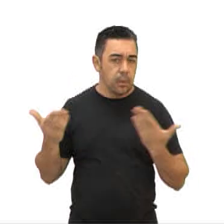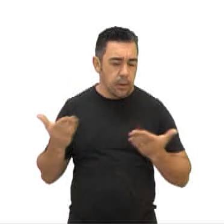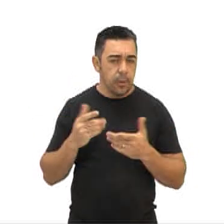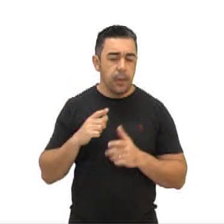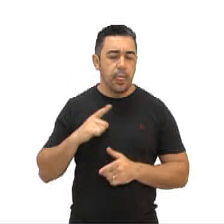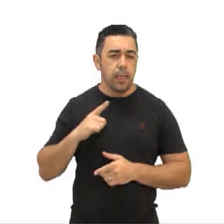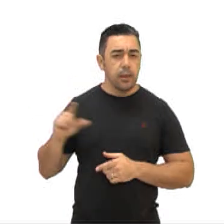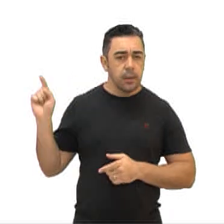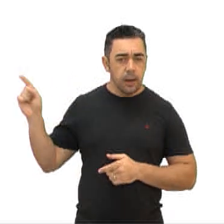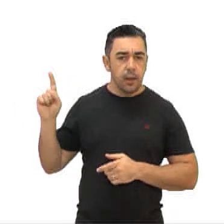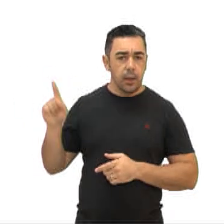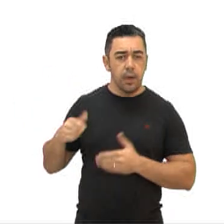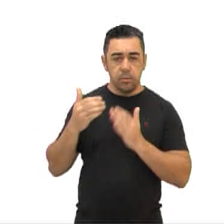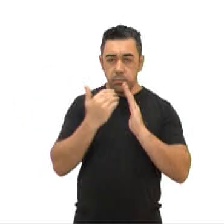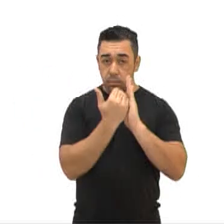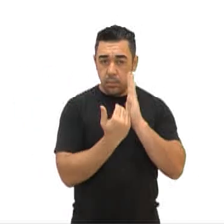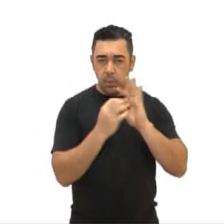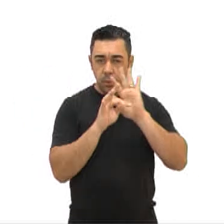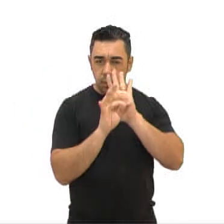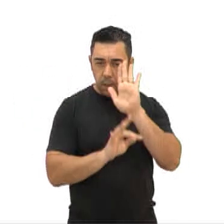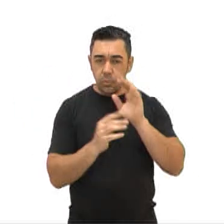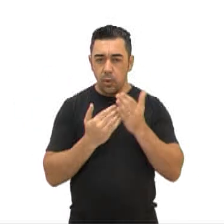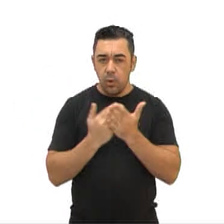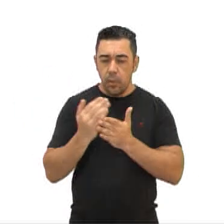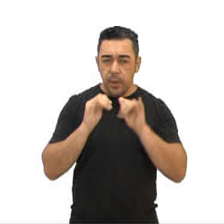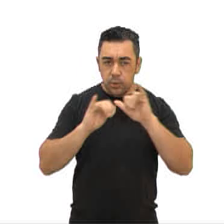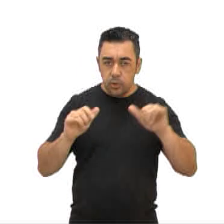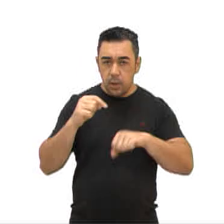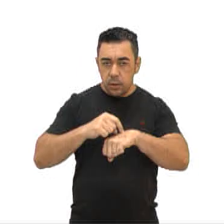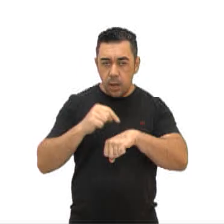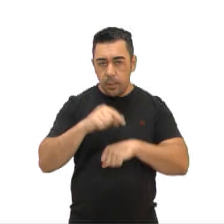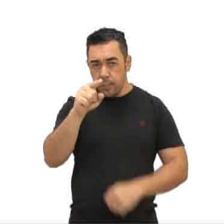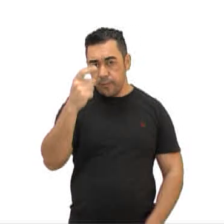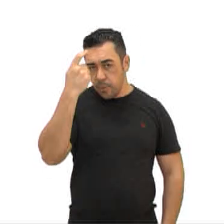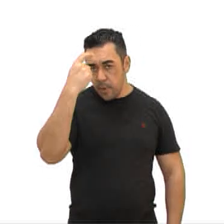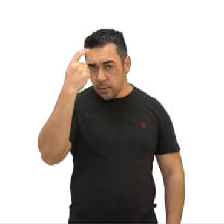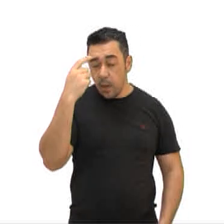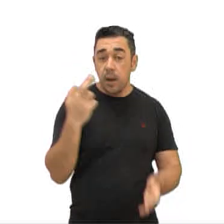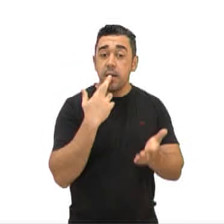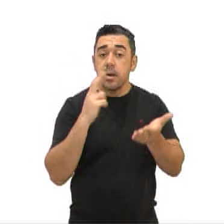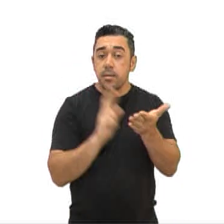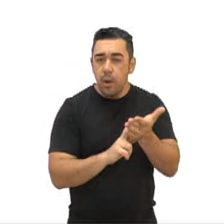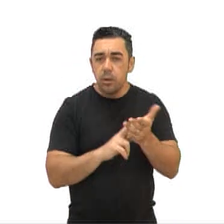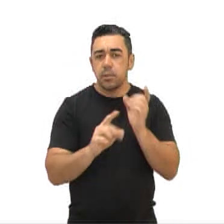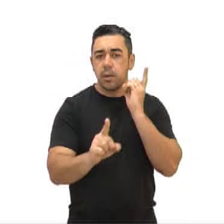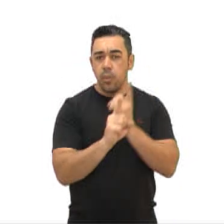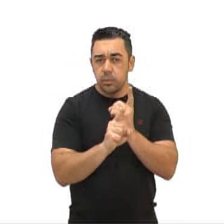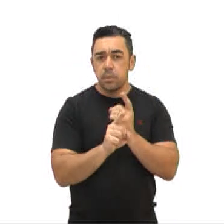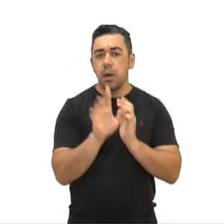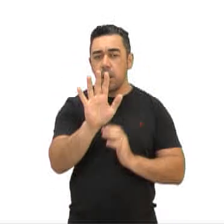começa a notícia, tá? Um instantinho aí, um tempo para você pensar, para você localizar e já